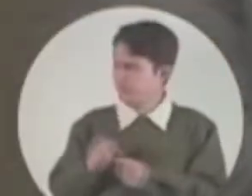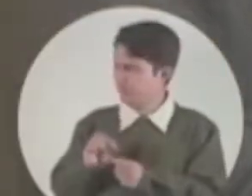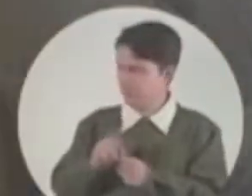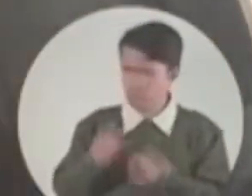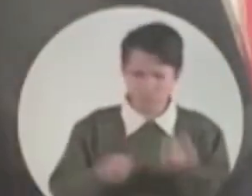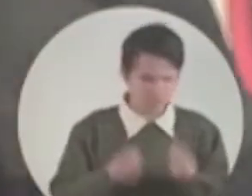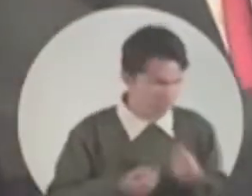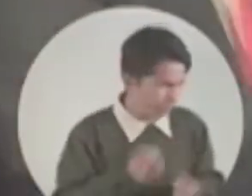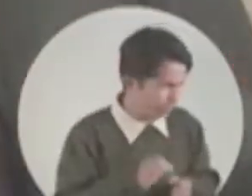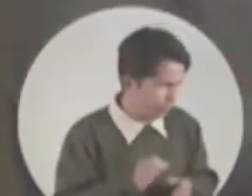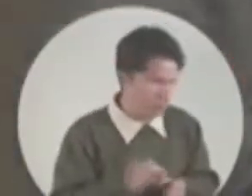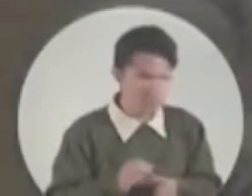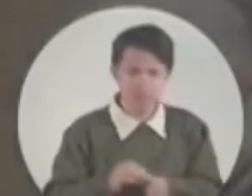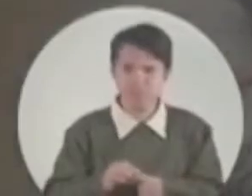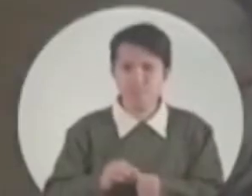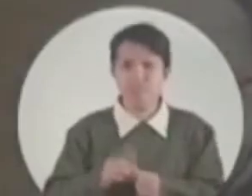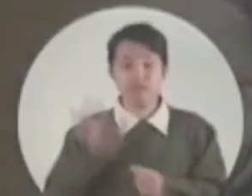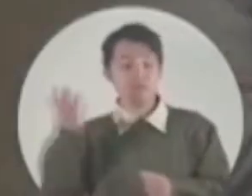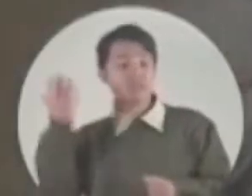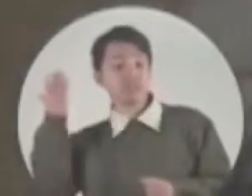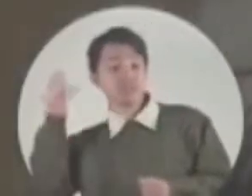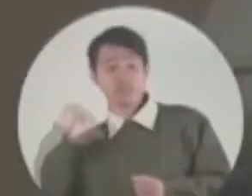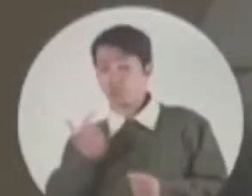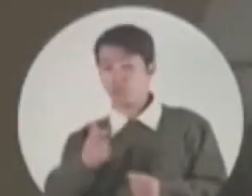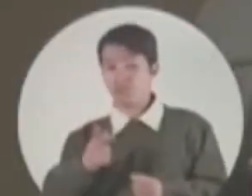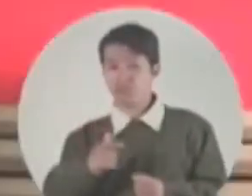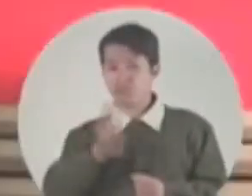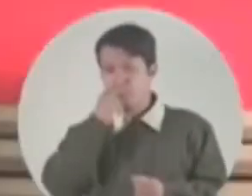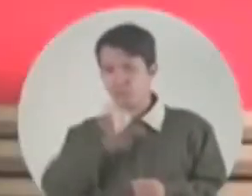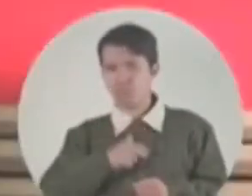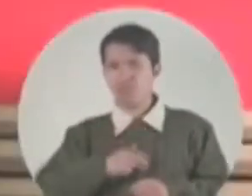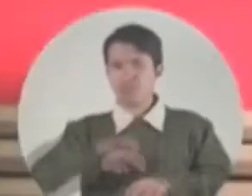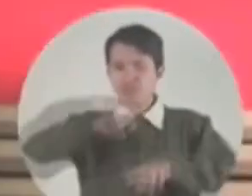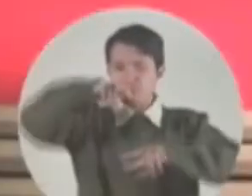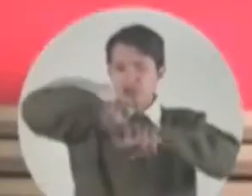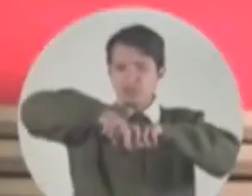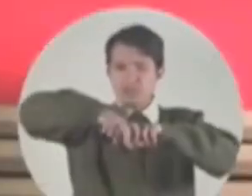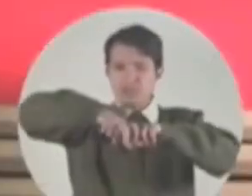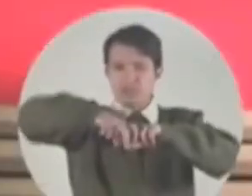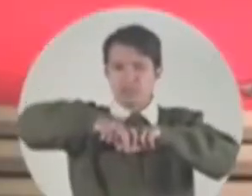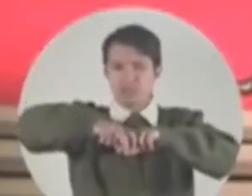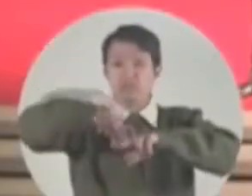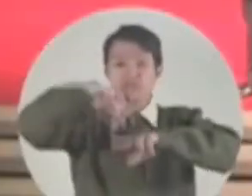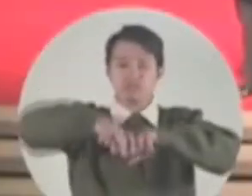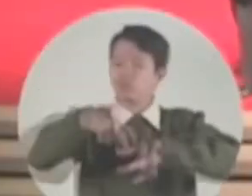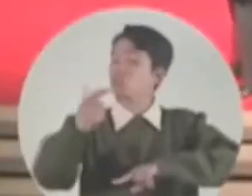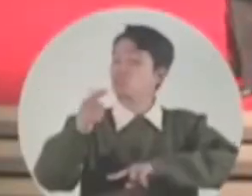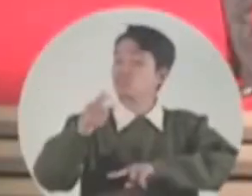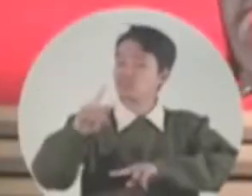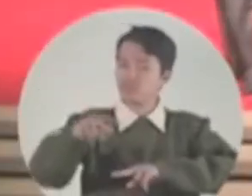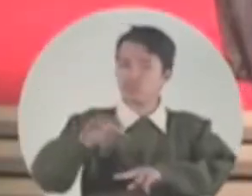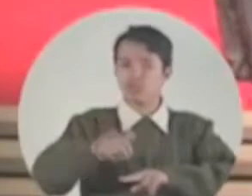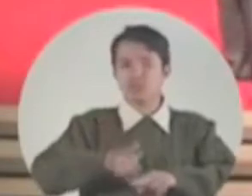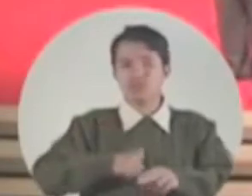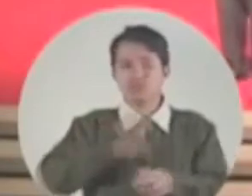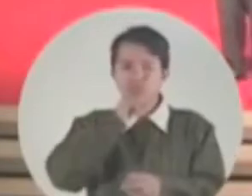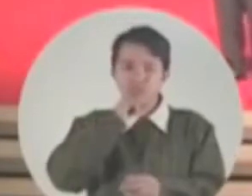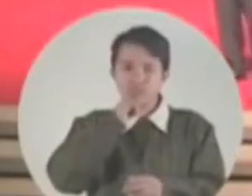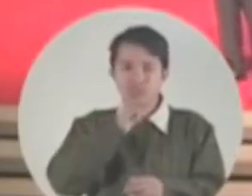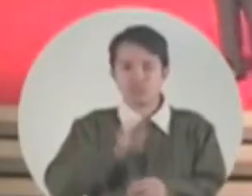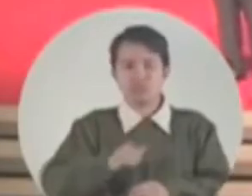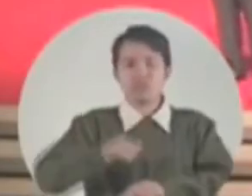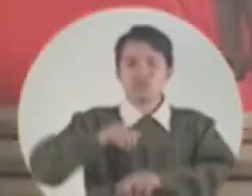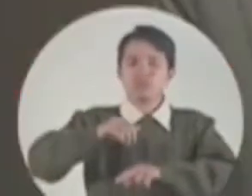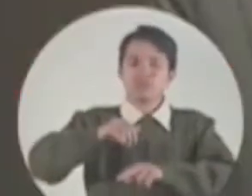ela fica planejando: como é que eu vou fazer? Como é que eu vou fazer? Como é que eu vou fazer? E naquele tempo eles não sentavam à mesa. Eles deitavam numa espécie